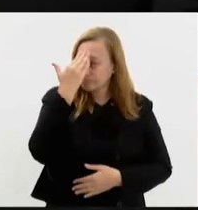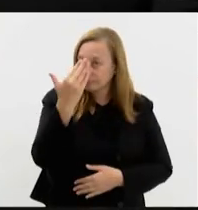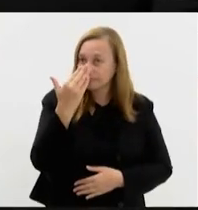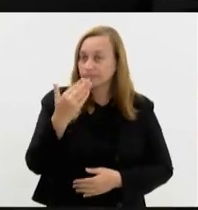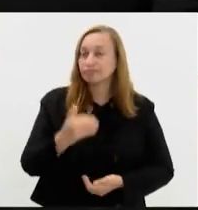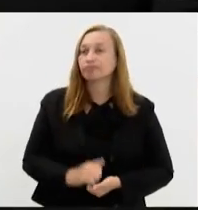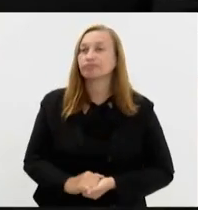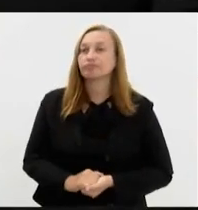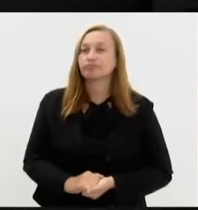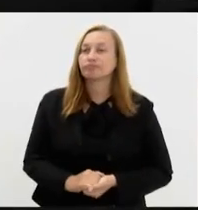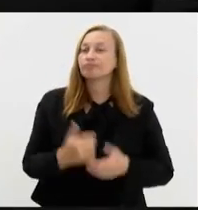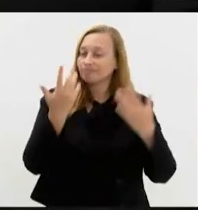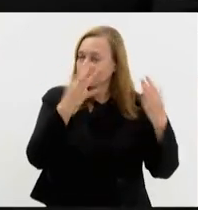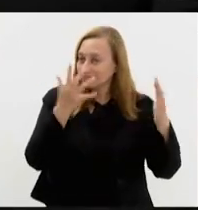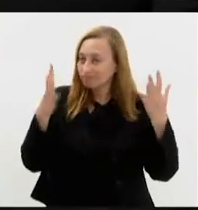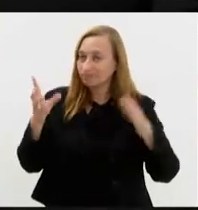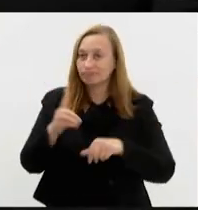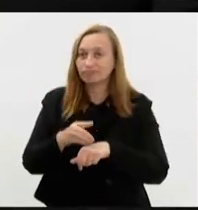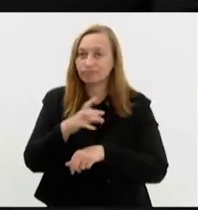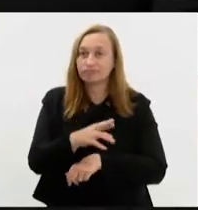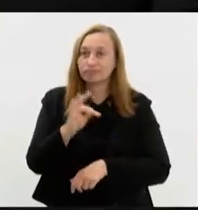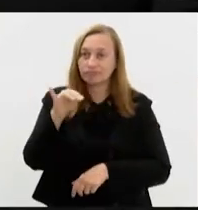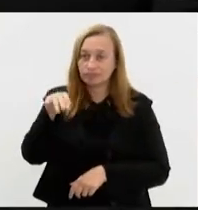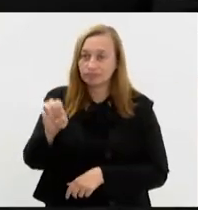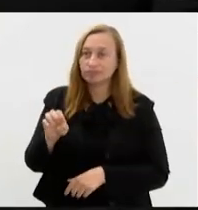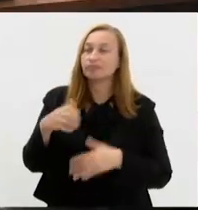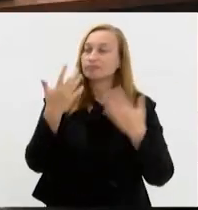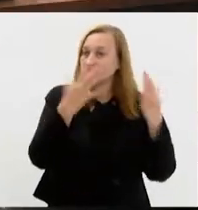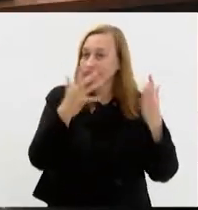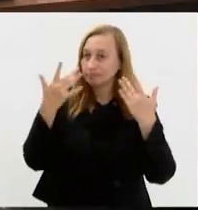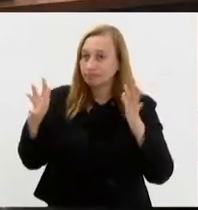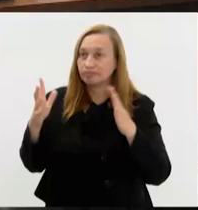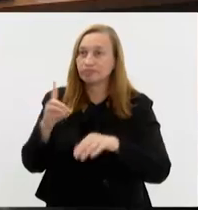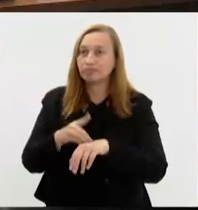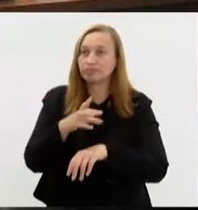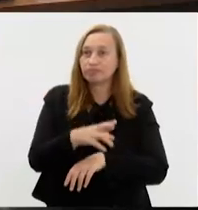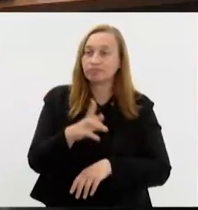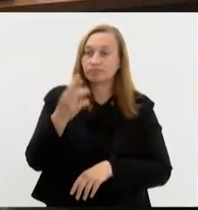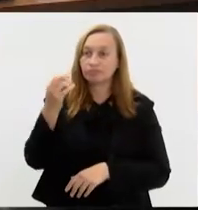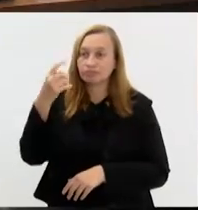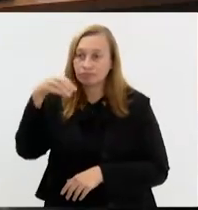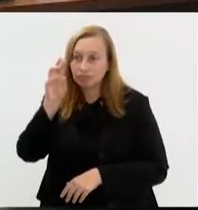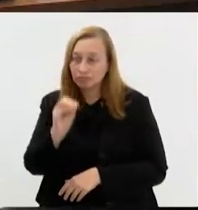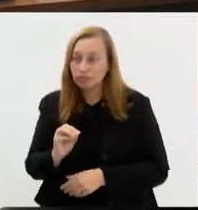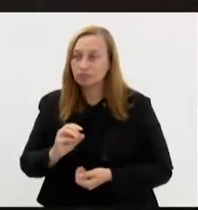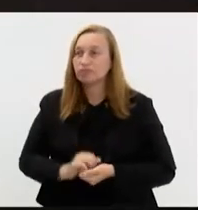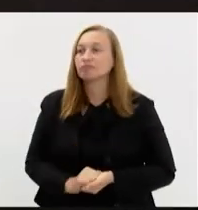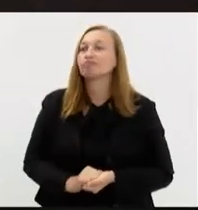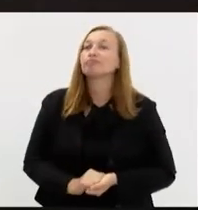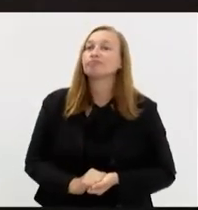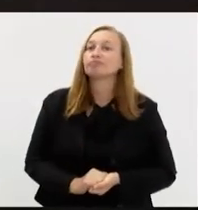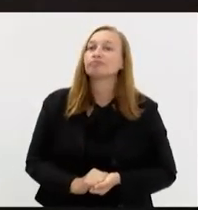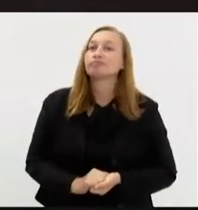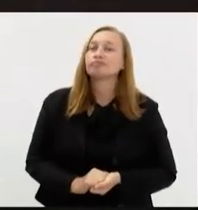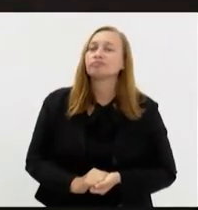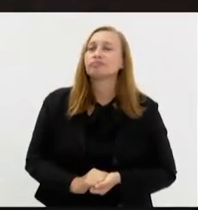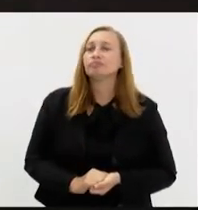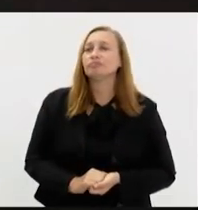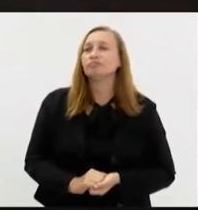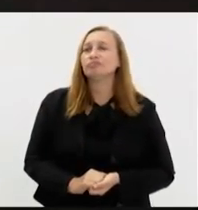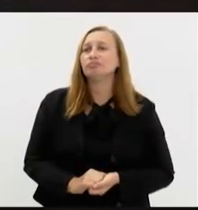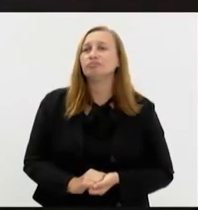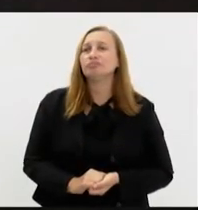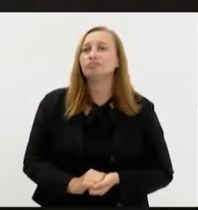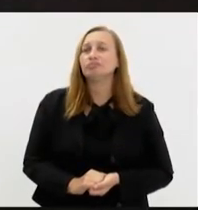honra participar dessa mesa parabéns a Dra Tatiana Parabéns ao Dr Rodrigo e agora tem